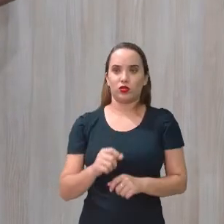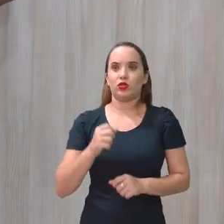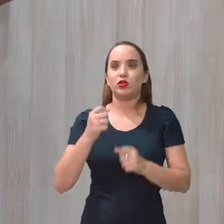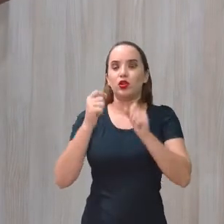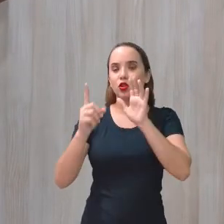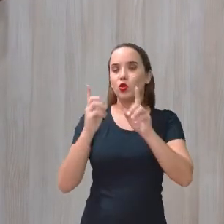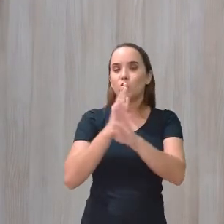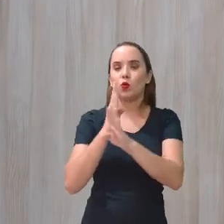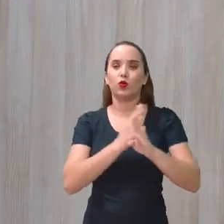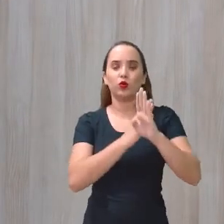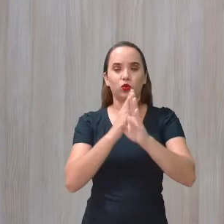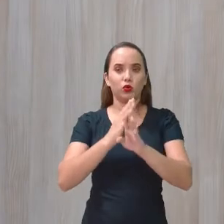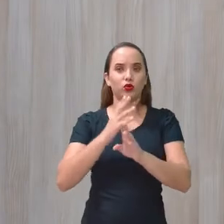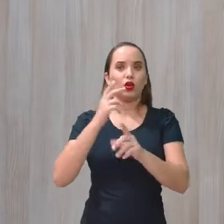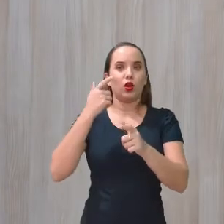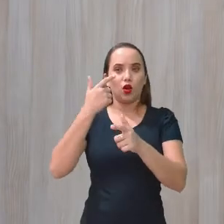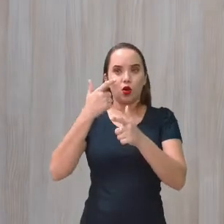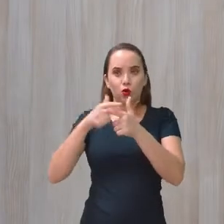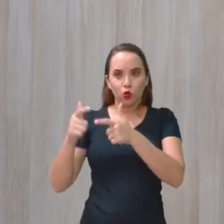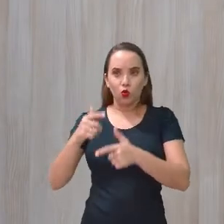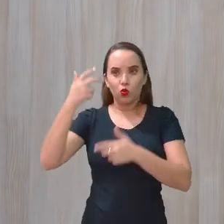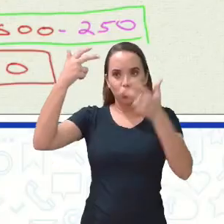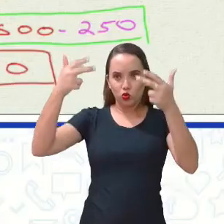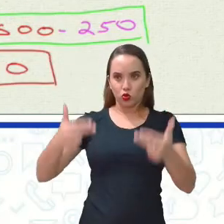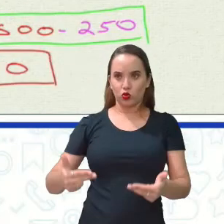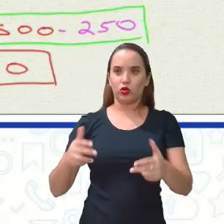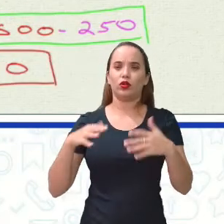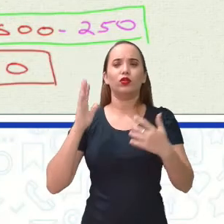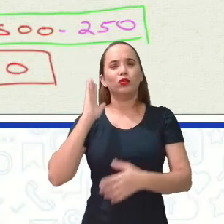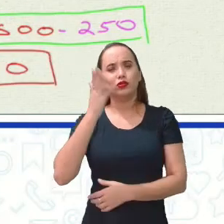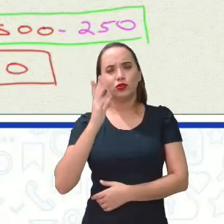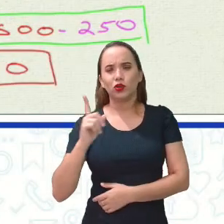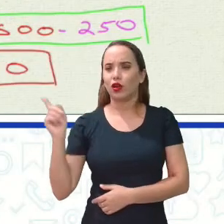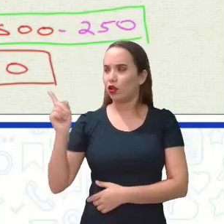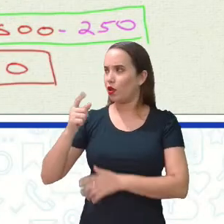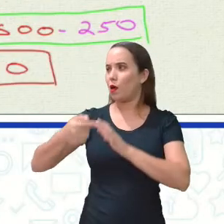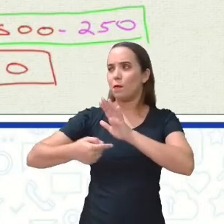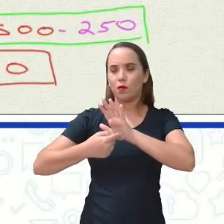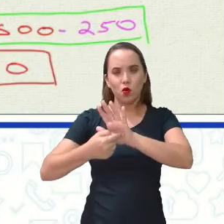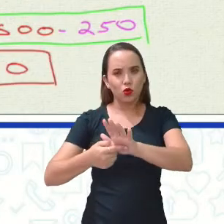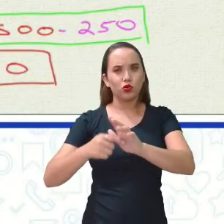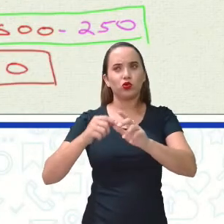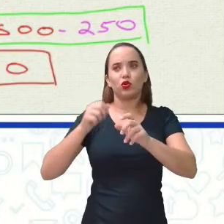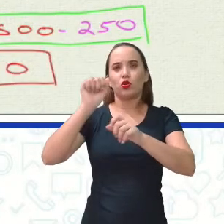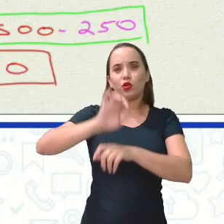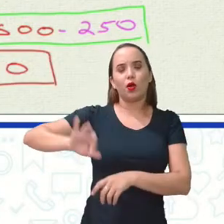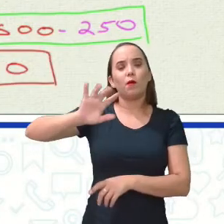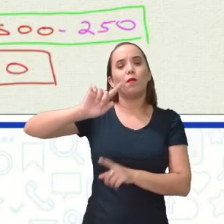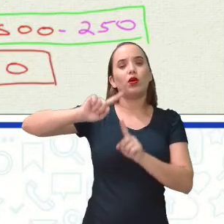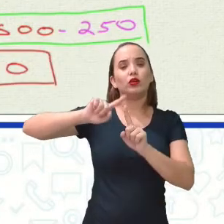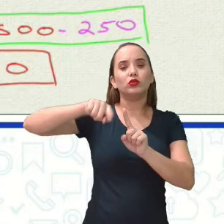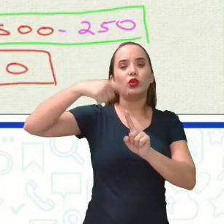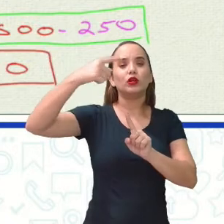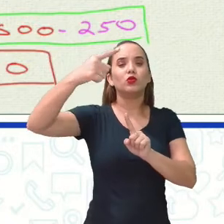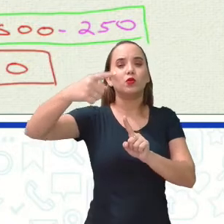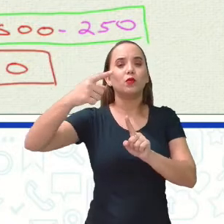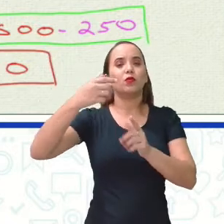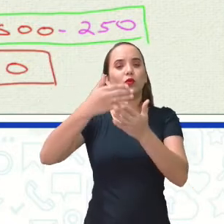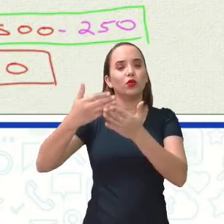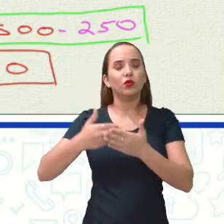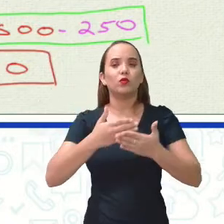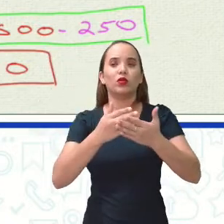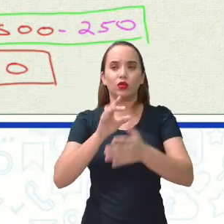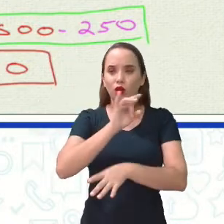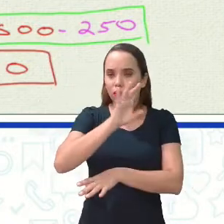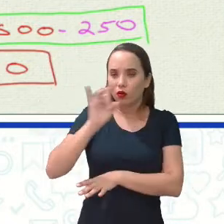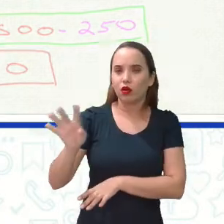né? Então, eu já estou mostrando imagens aqui das próximas aulas, onde a gente vai fazer e vai utilizar cada uma dessas técnicas